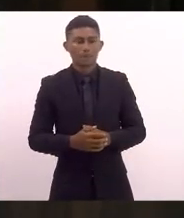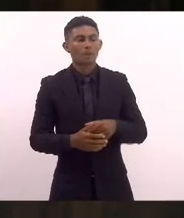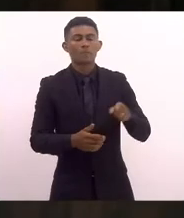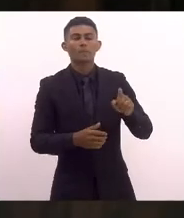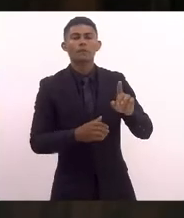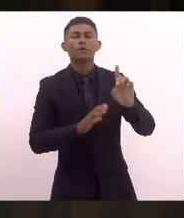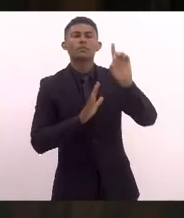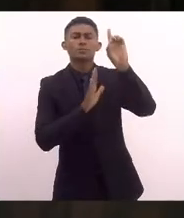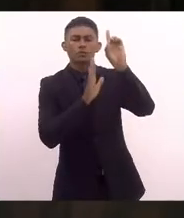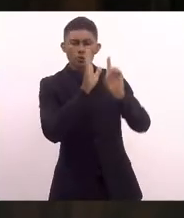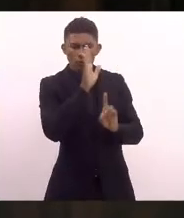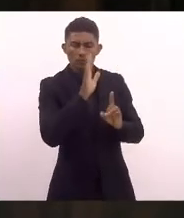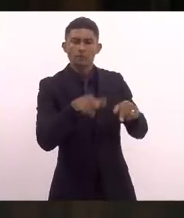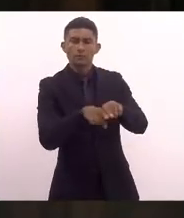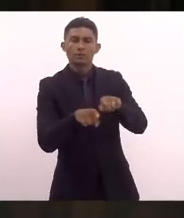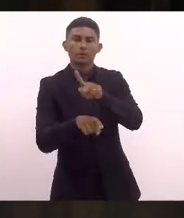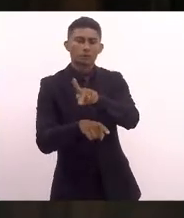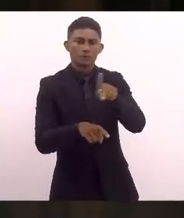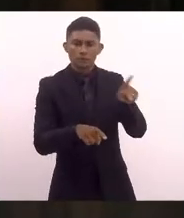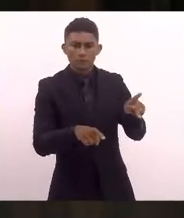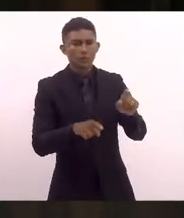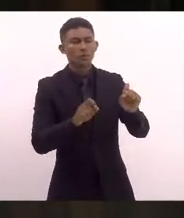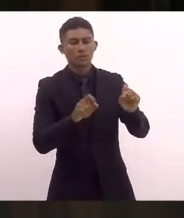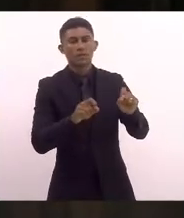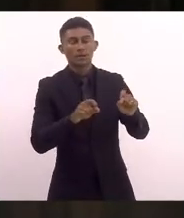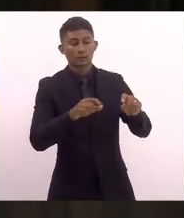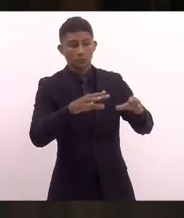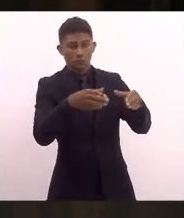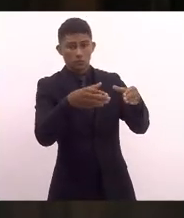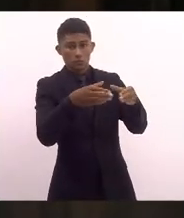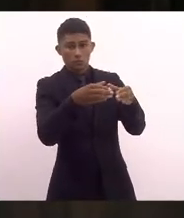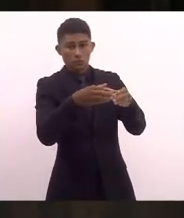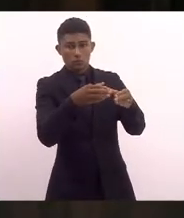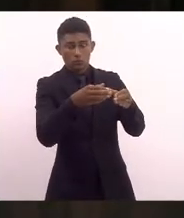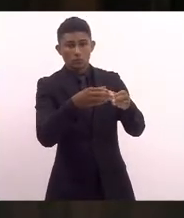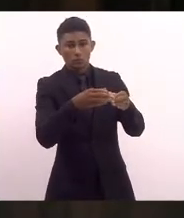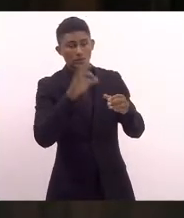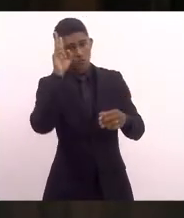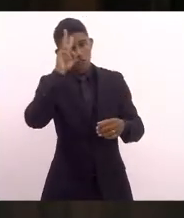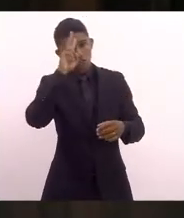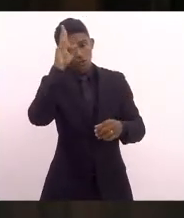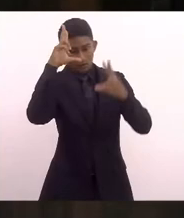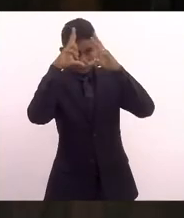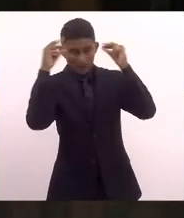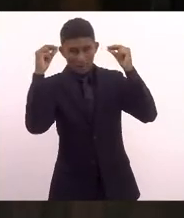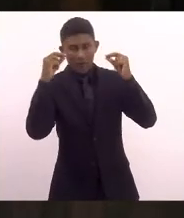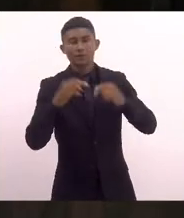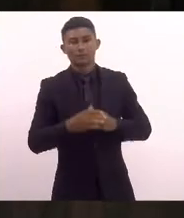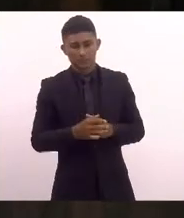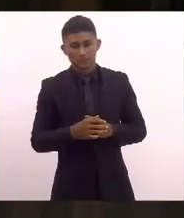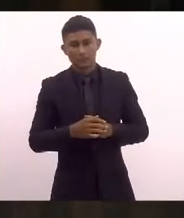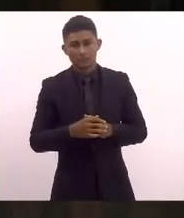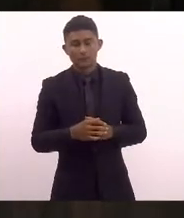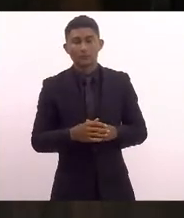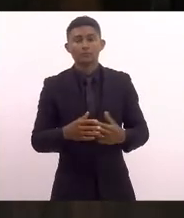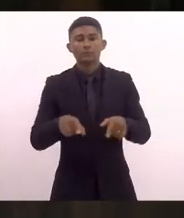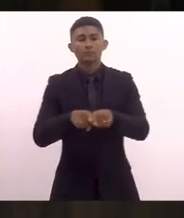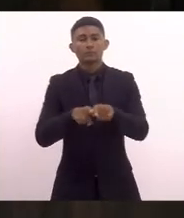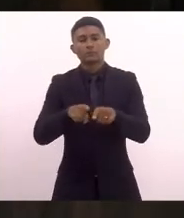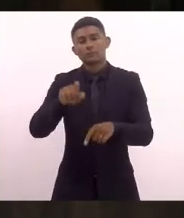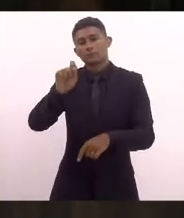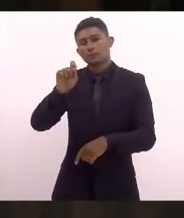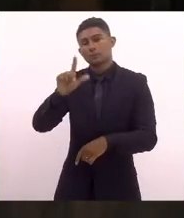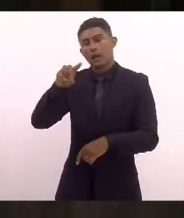diretora professora da Academia Brasileira de História da Enfermagem, Escola Superior de Guerra. Almerinda